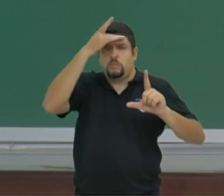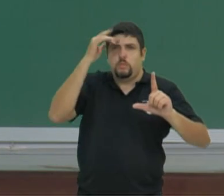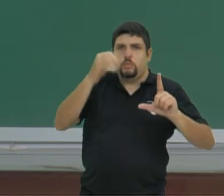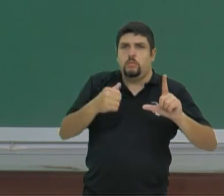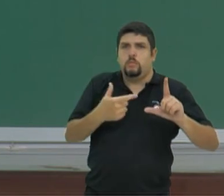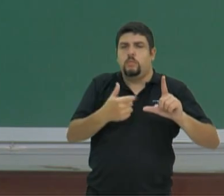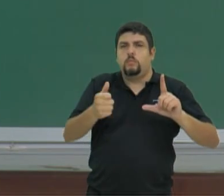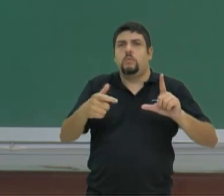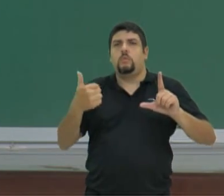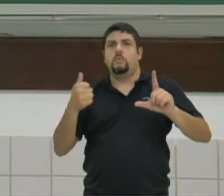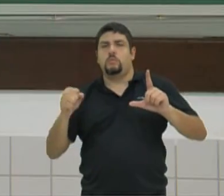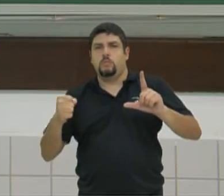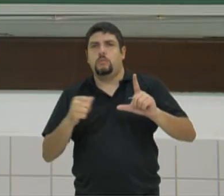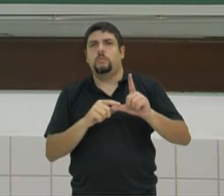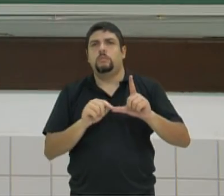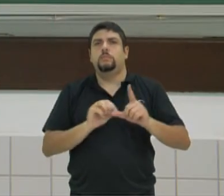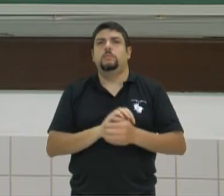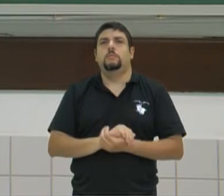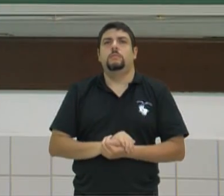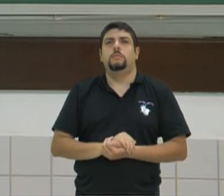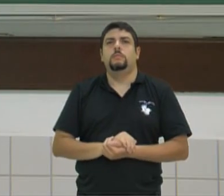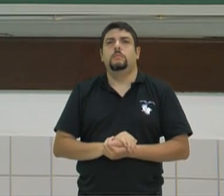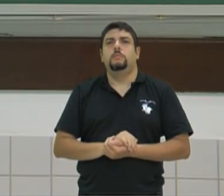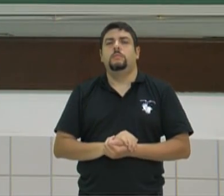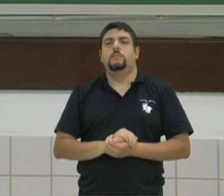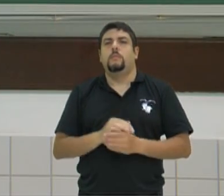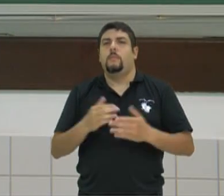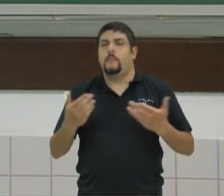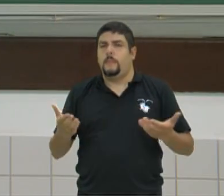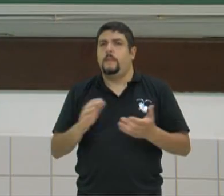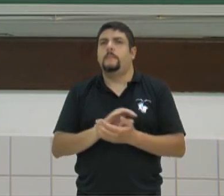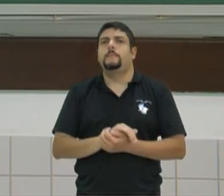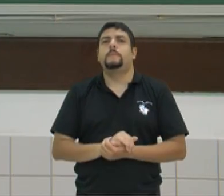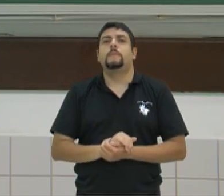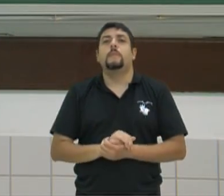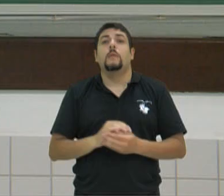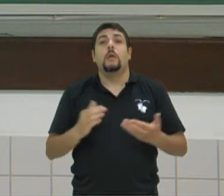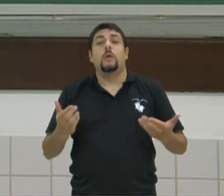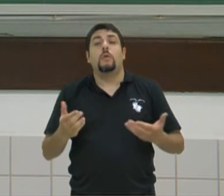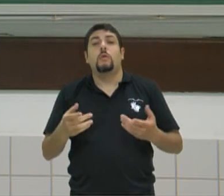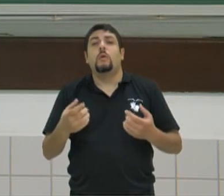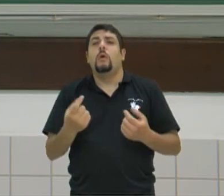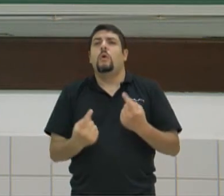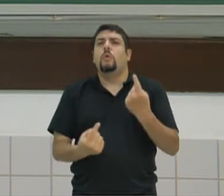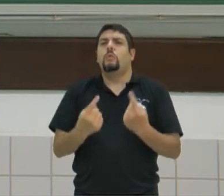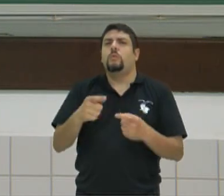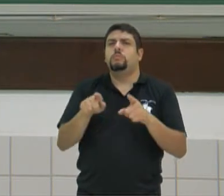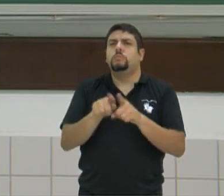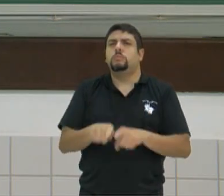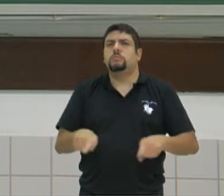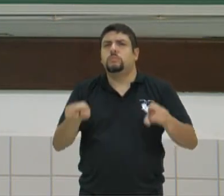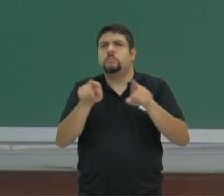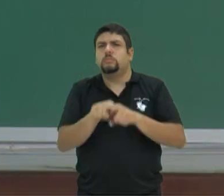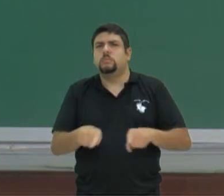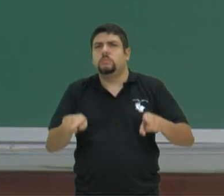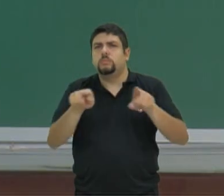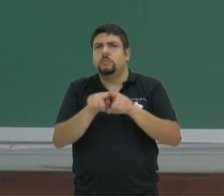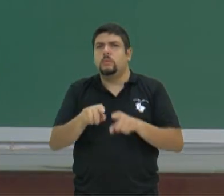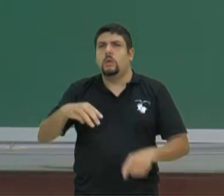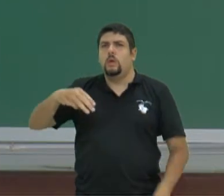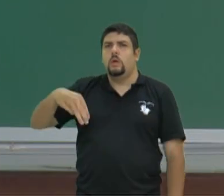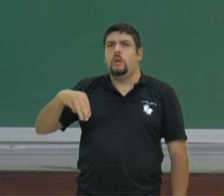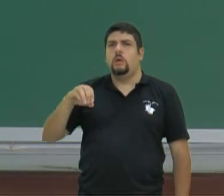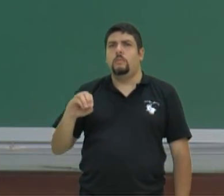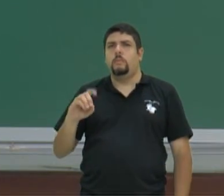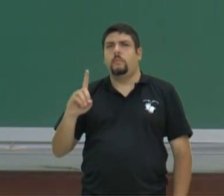pessoas. Certo? Agora eu li certinho, né? Então veja só. Qual é a moda das idades em anos dos entrevistados? Vamos recapitular o